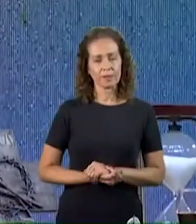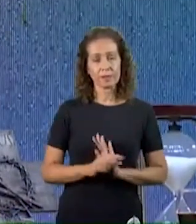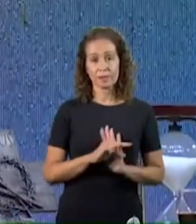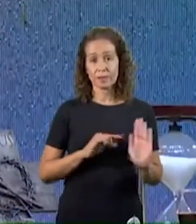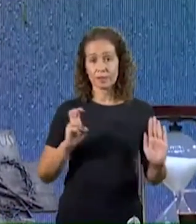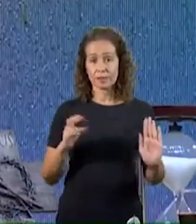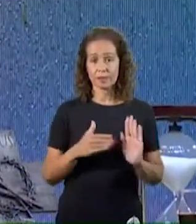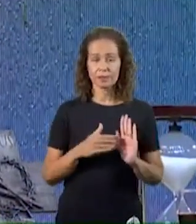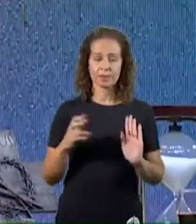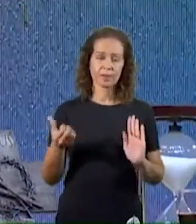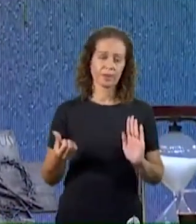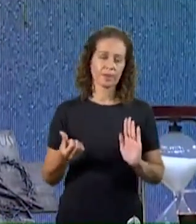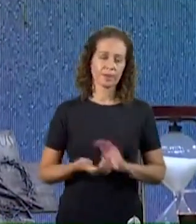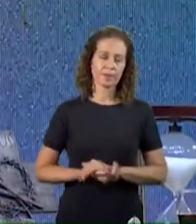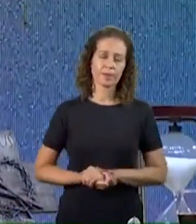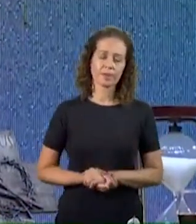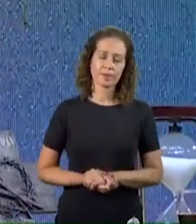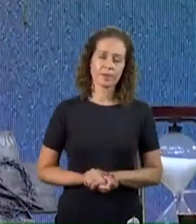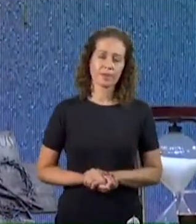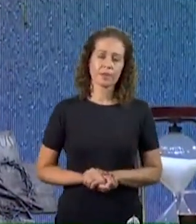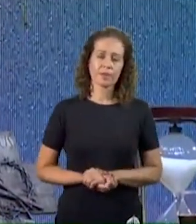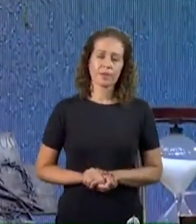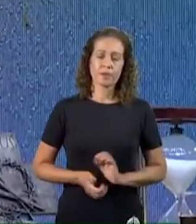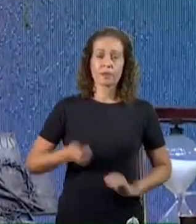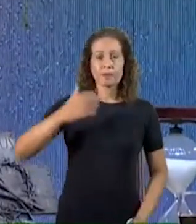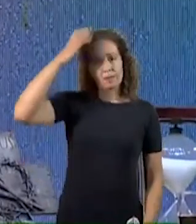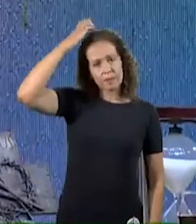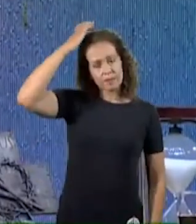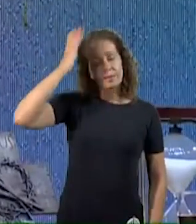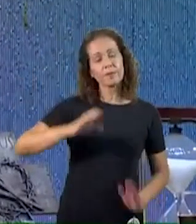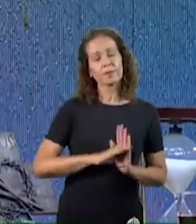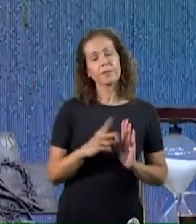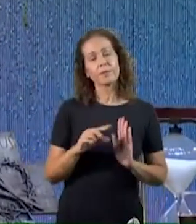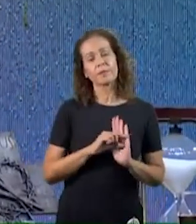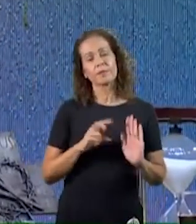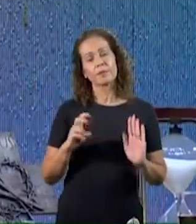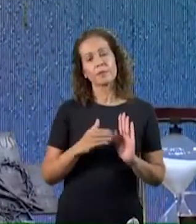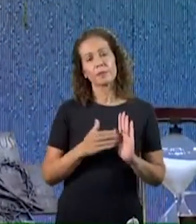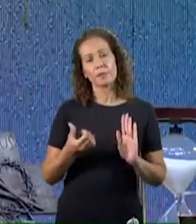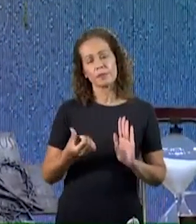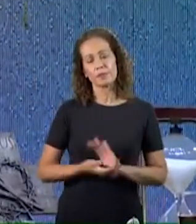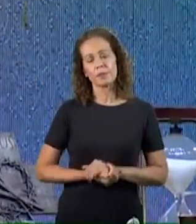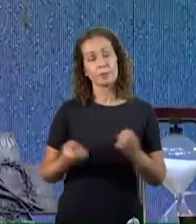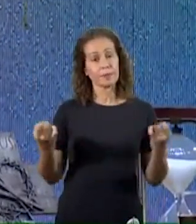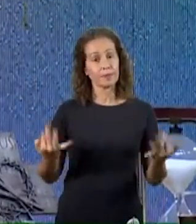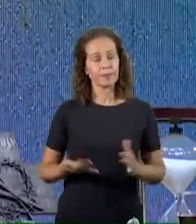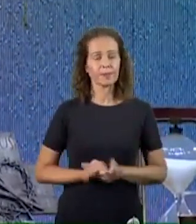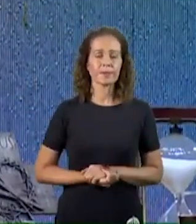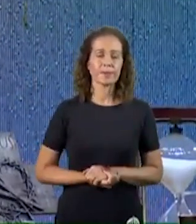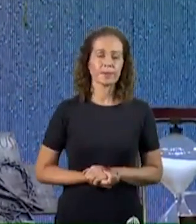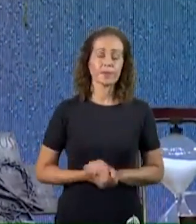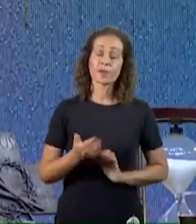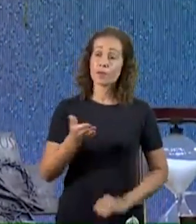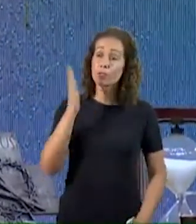versos 5 e 6. 1 Reis 2, 5 e 6, diz assim: você sabe muito bem